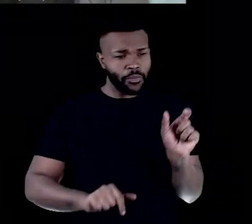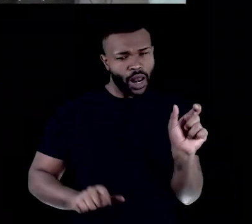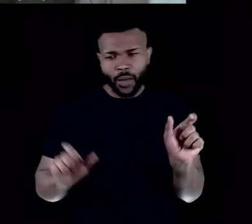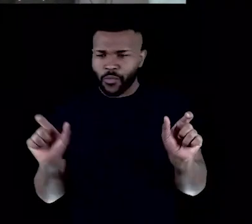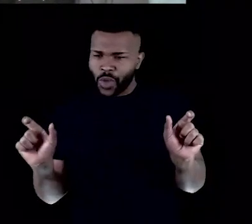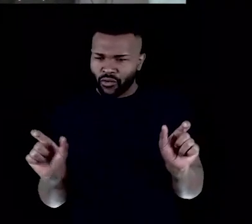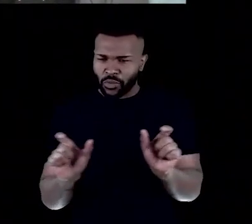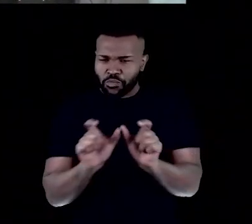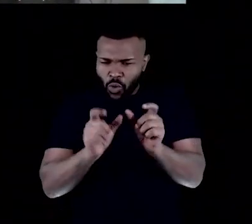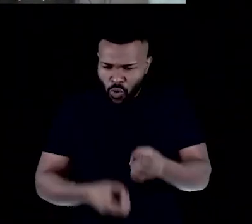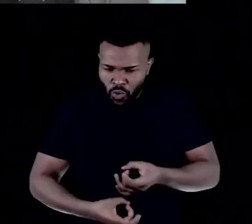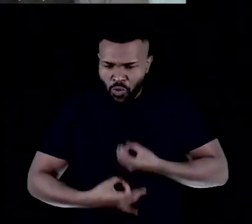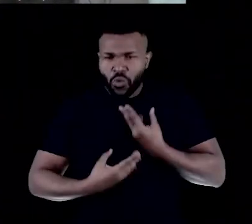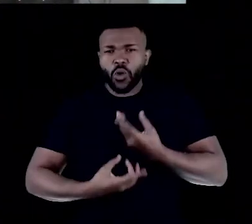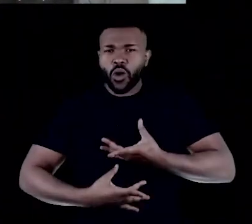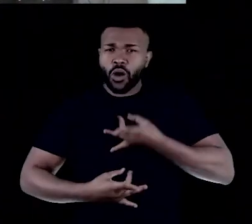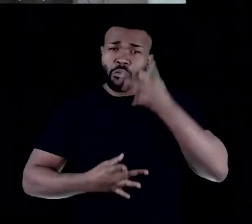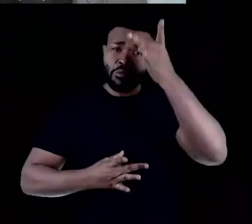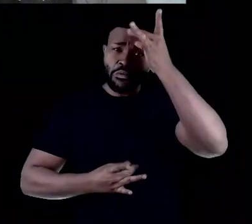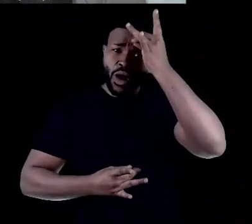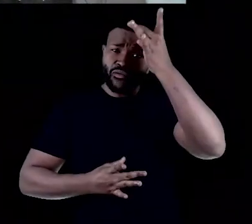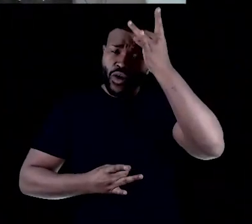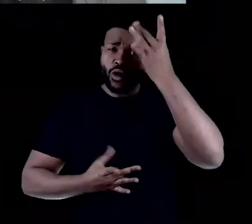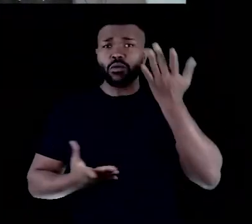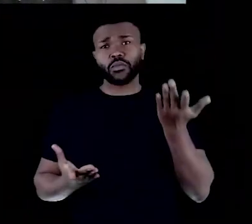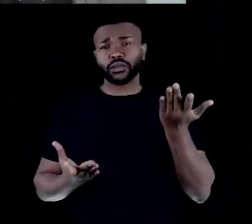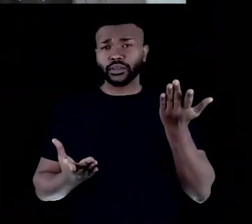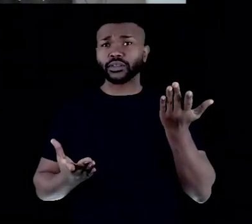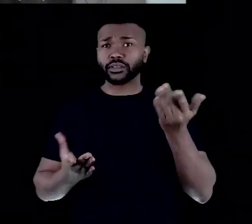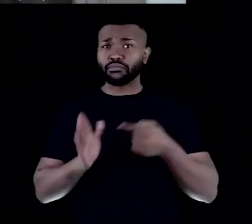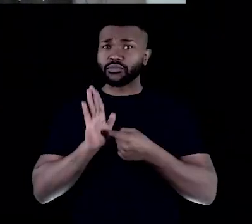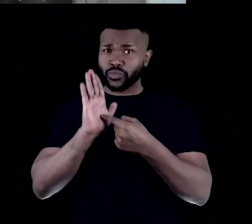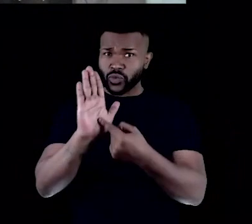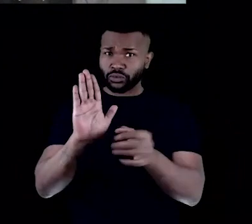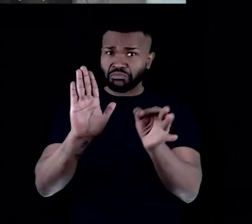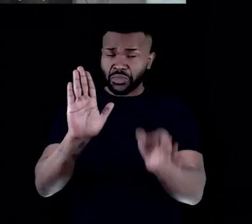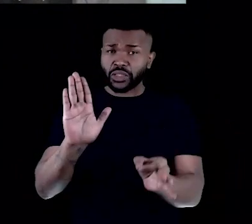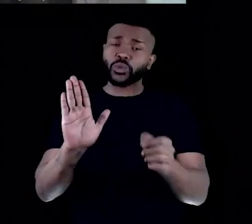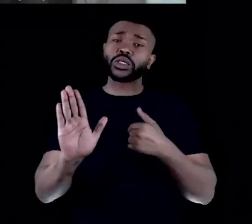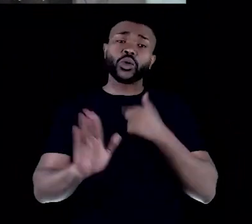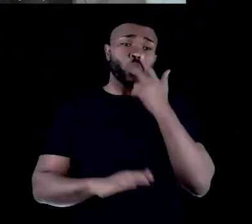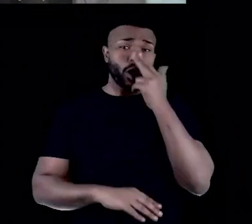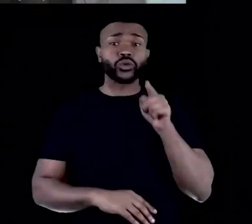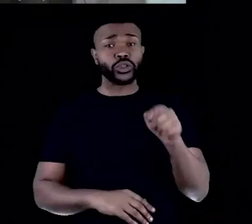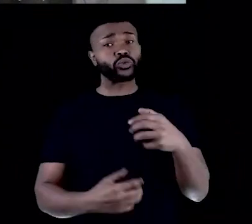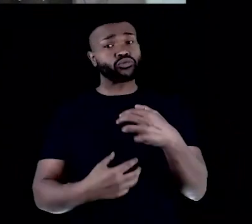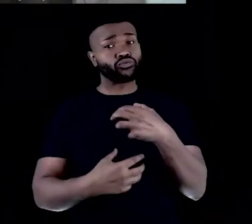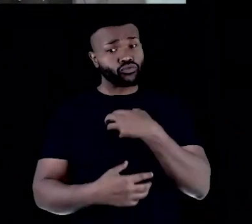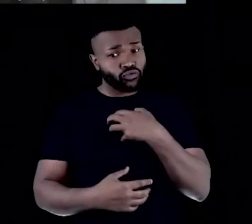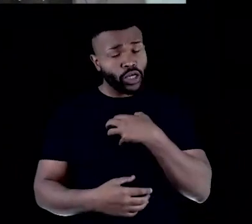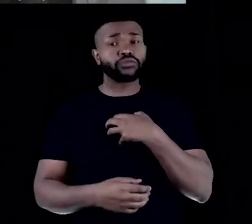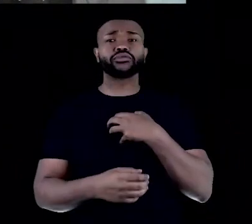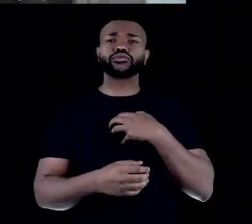com a palavra enquanto performance, enquanto jogo, e não de uma maneira afirmativa, né? Eu acho que essa é uma maneira,